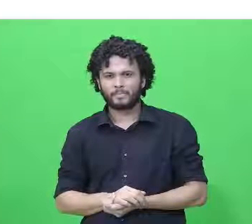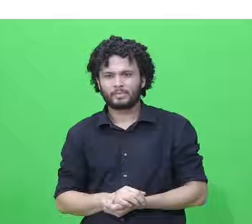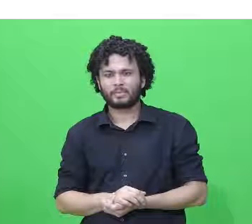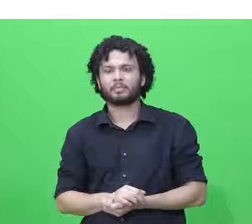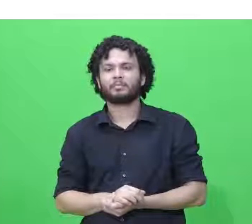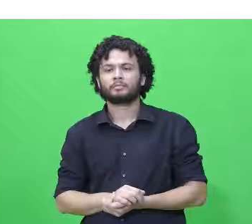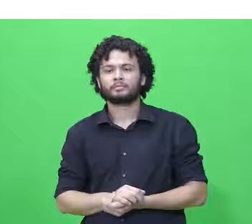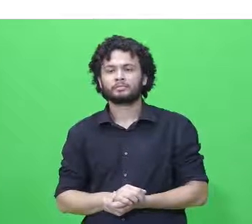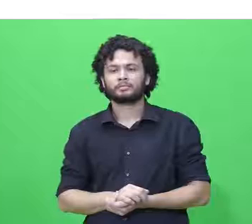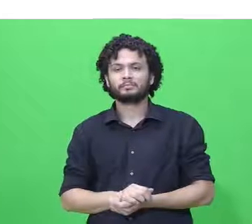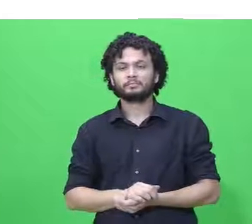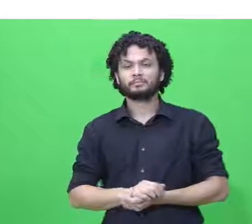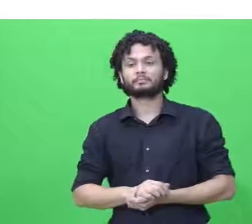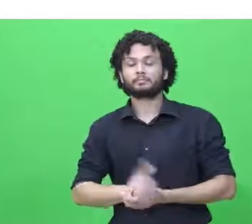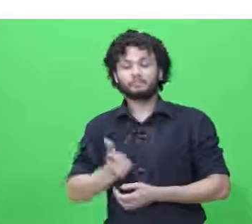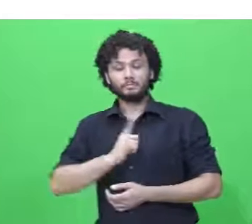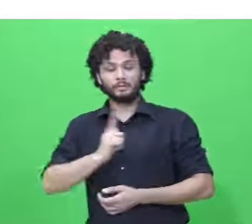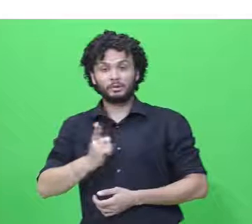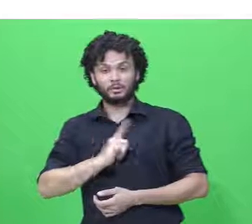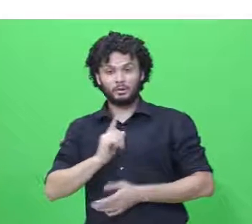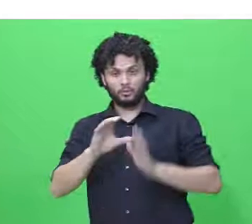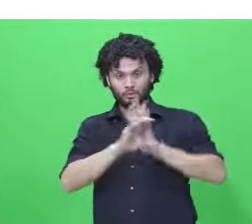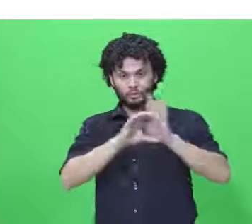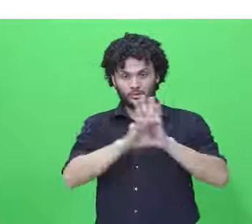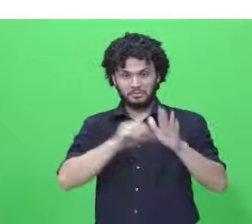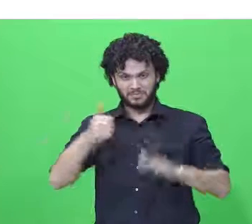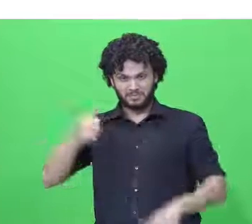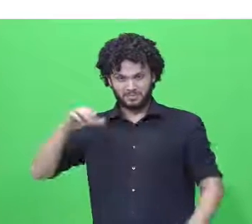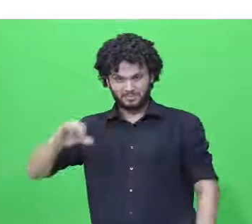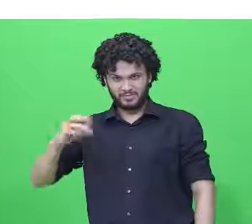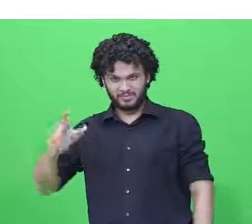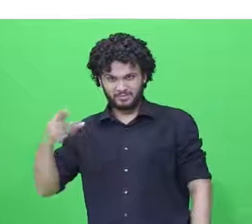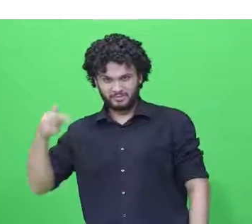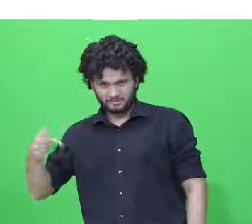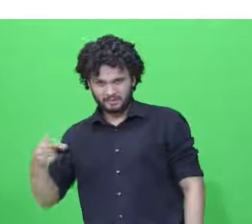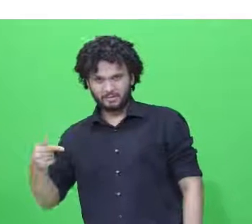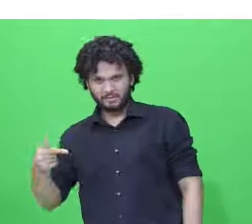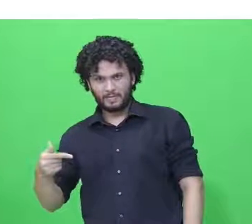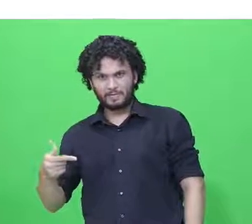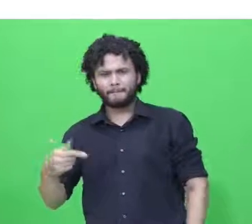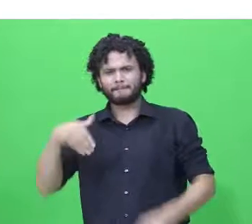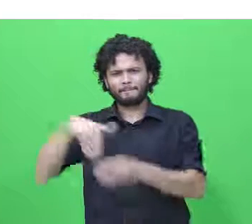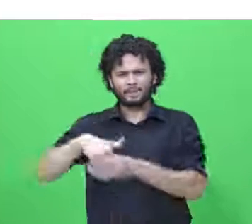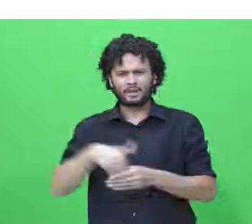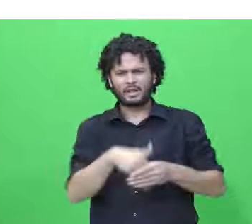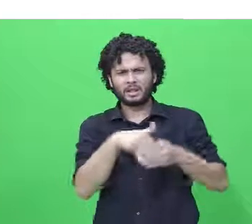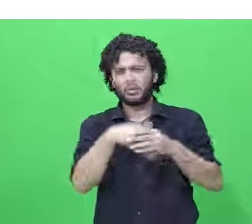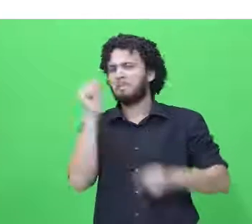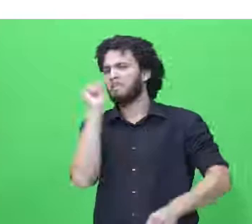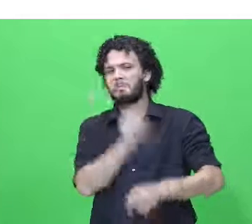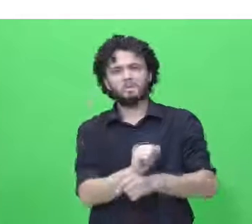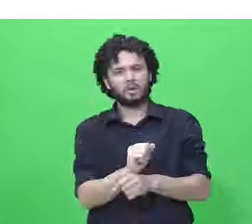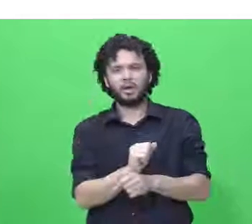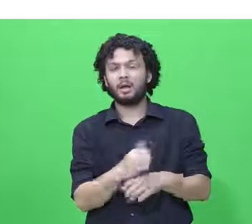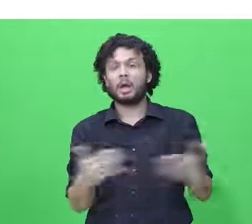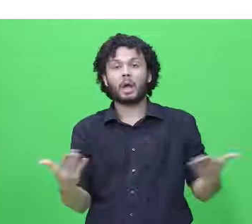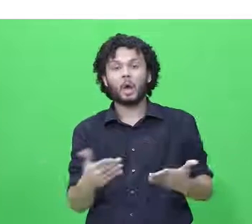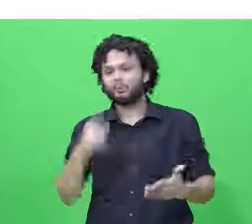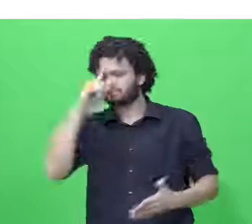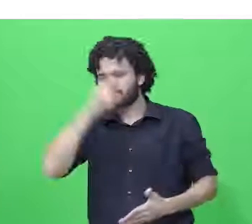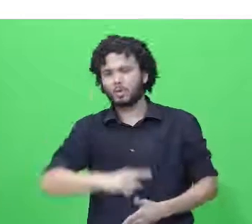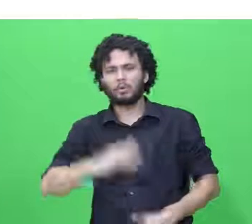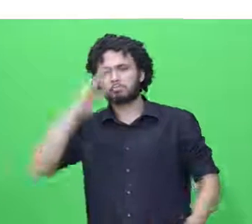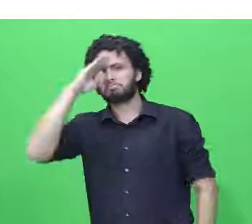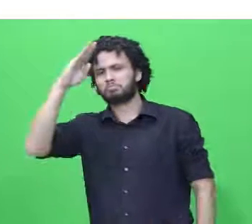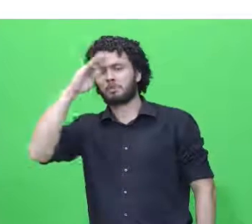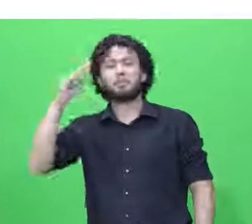A gente tem então essa Constituição de 1937, né? Eleições foram suspensas, lembra, agora é uma ditadura, né? Exatamente